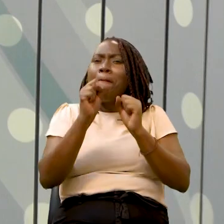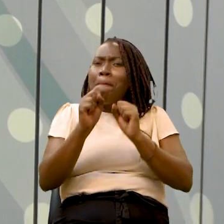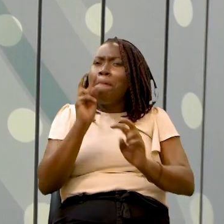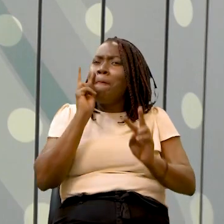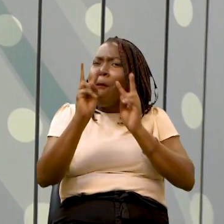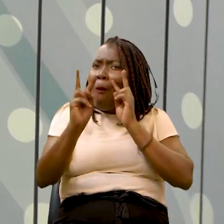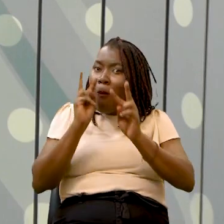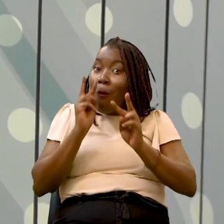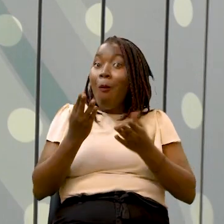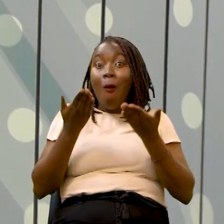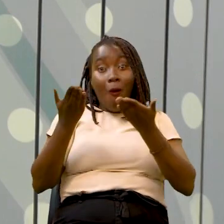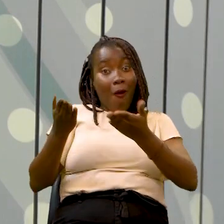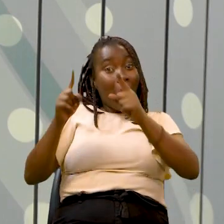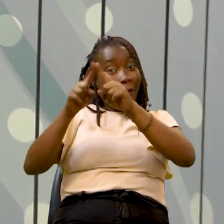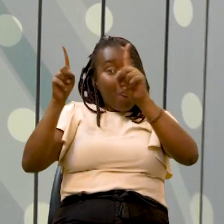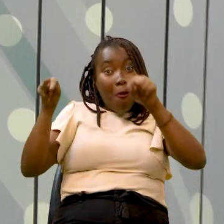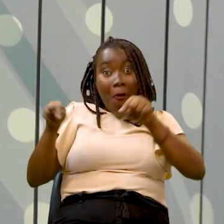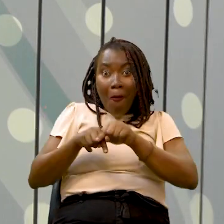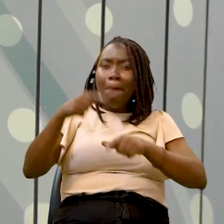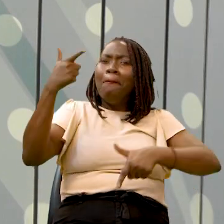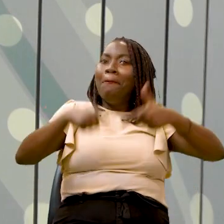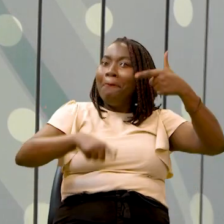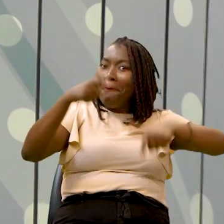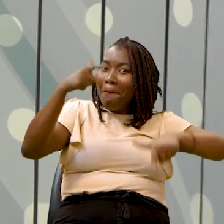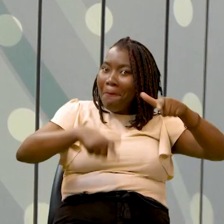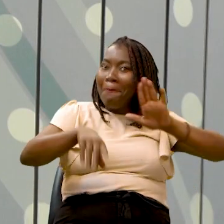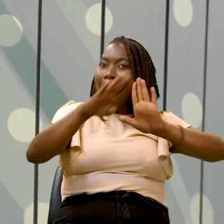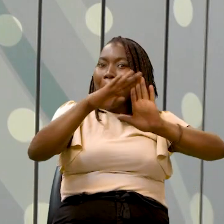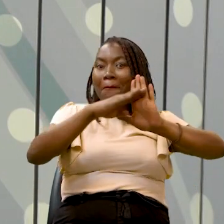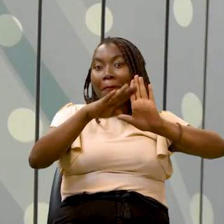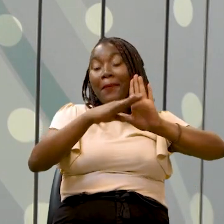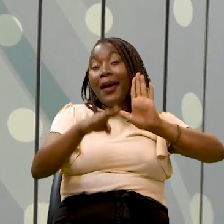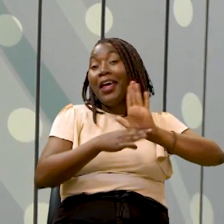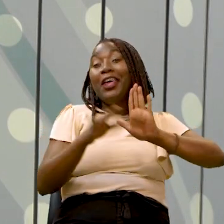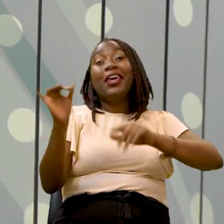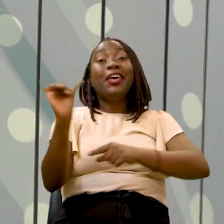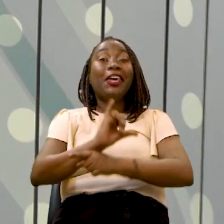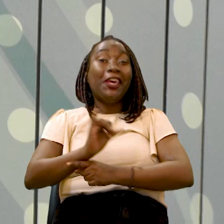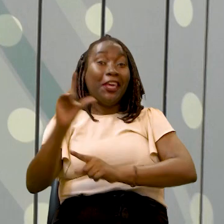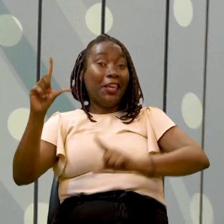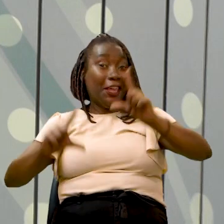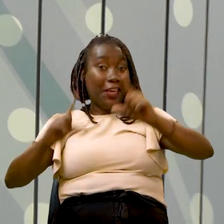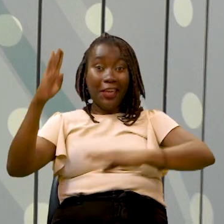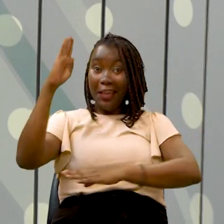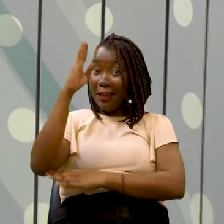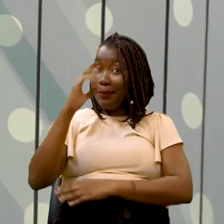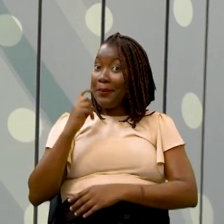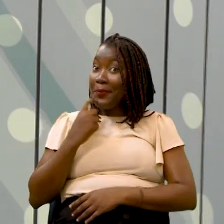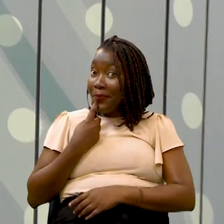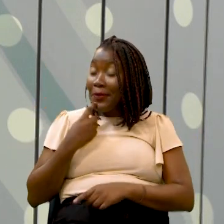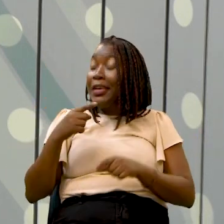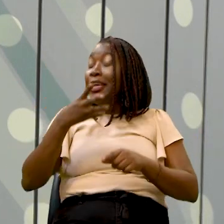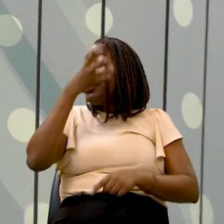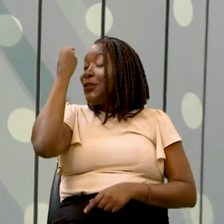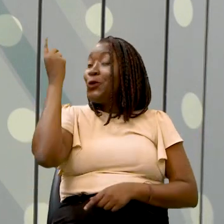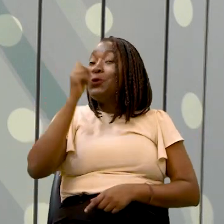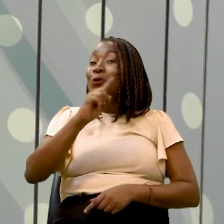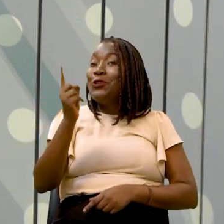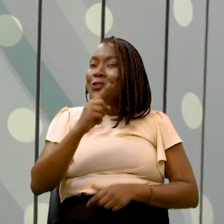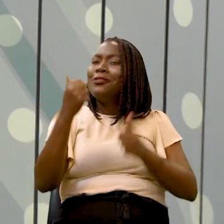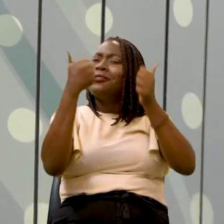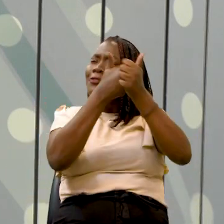pela sua companhia. Você pode conferir esse quadro e outros da nossa programação no YouTube da TV